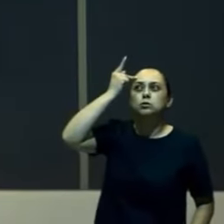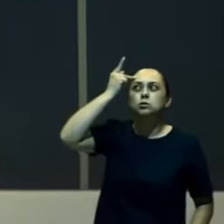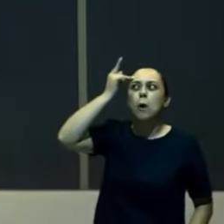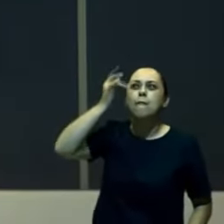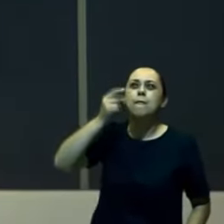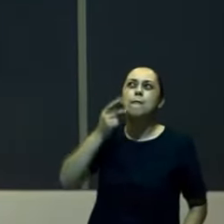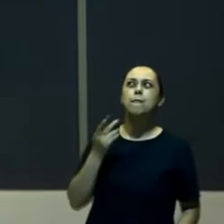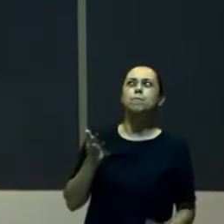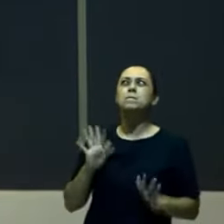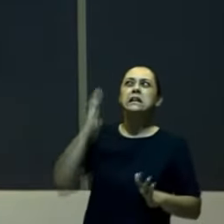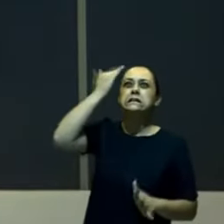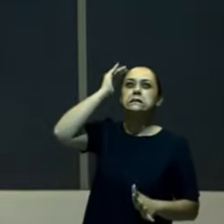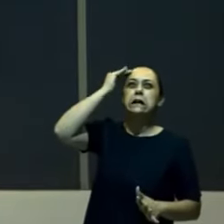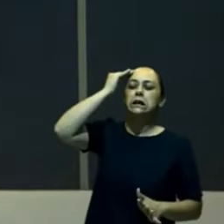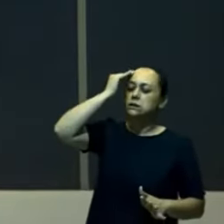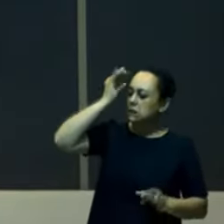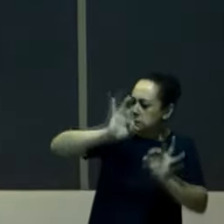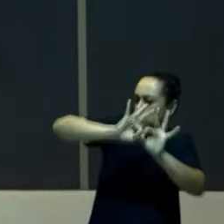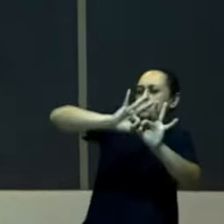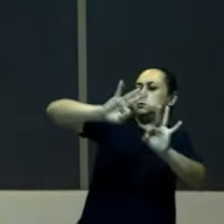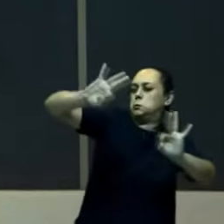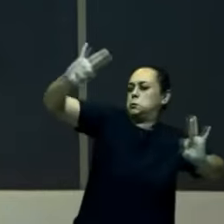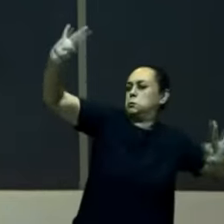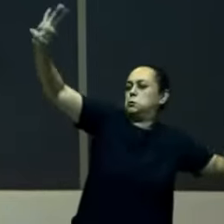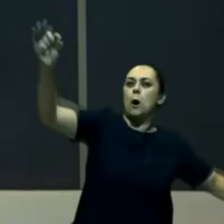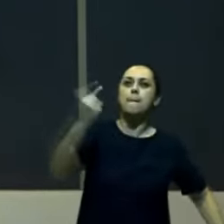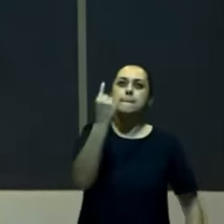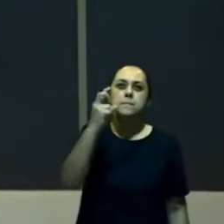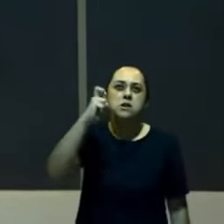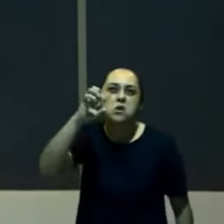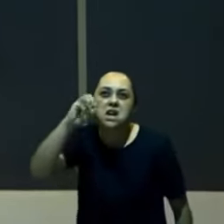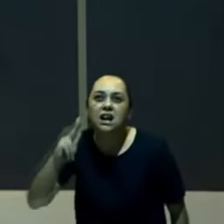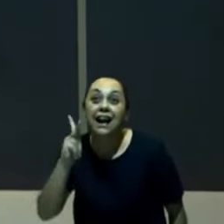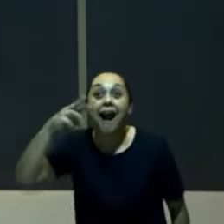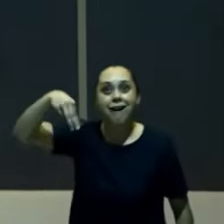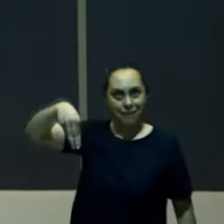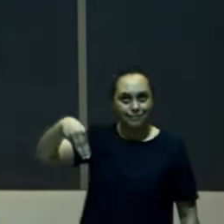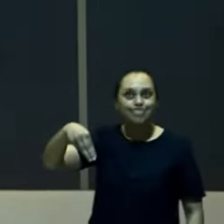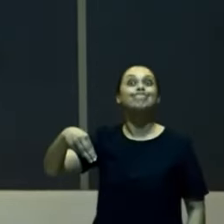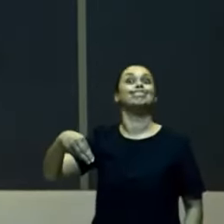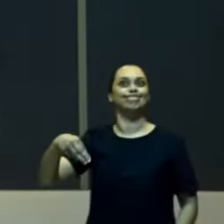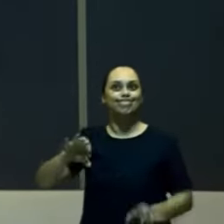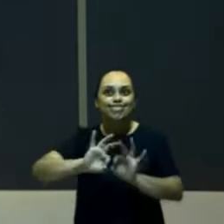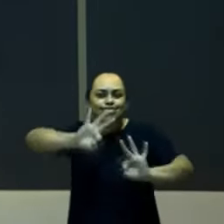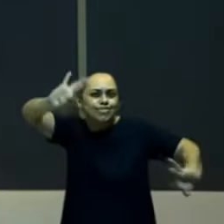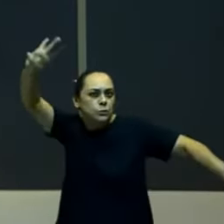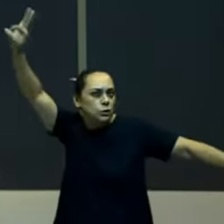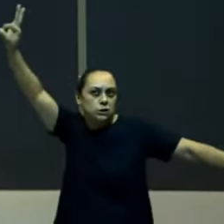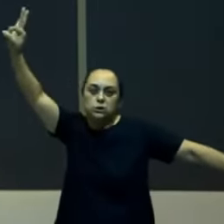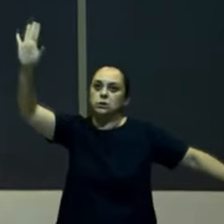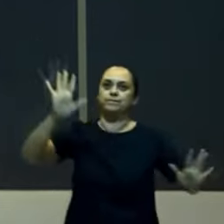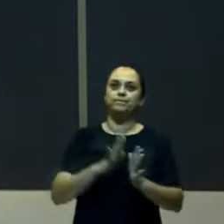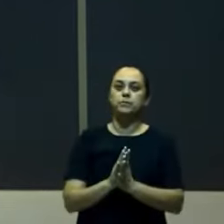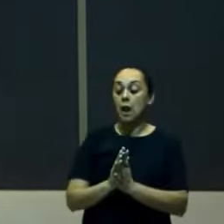quilômetros. Essa é a distância que Paulo estava desta igreja. Filipos era uma